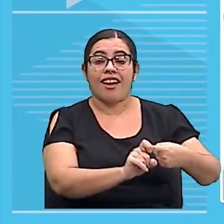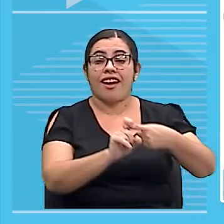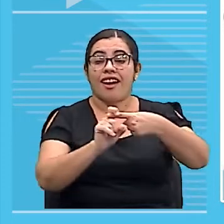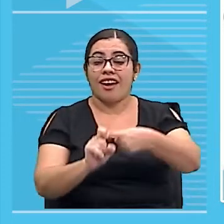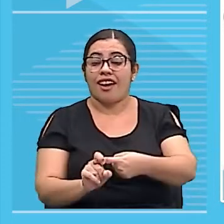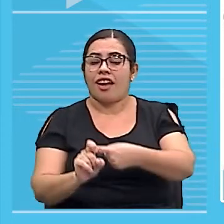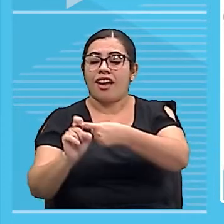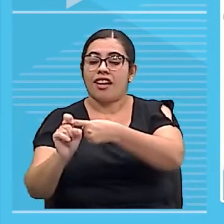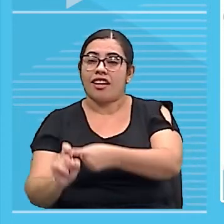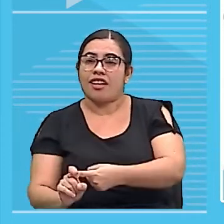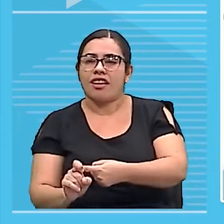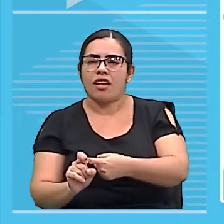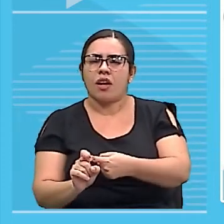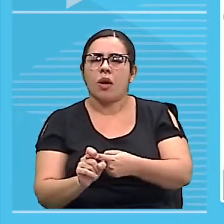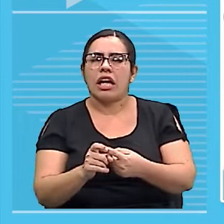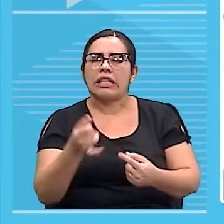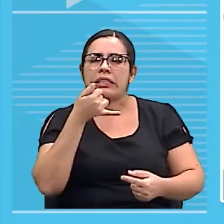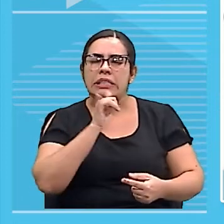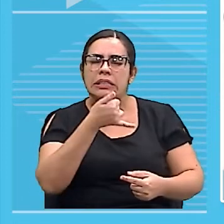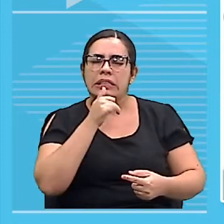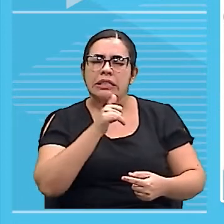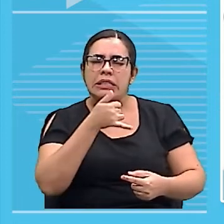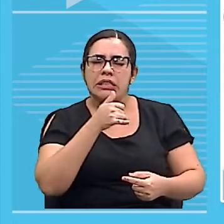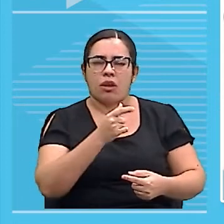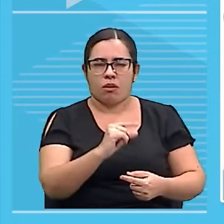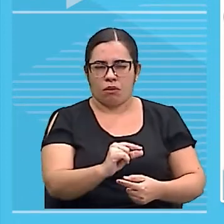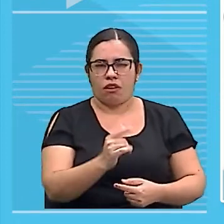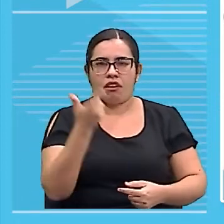parcela dessa diferença de potencial